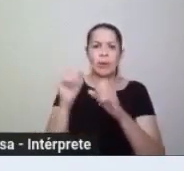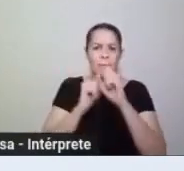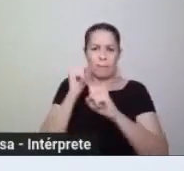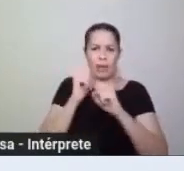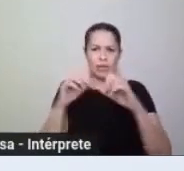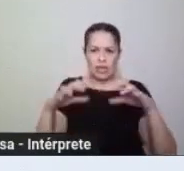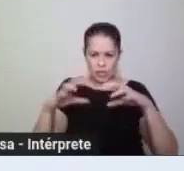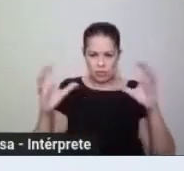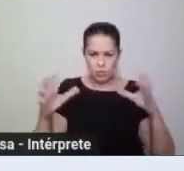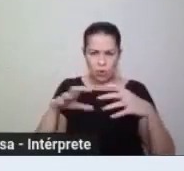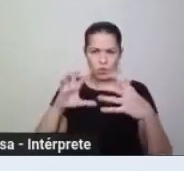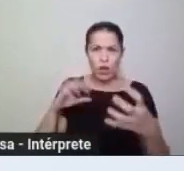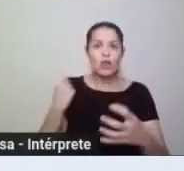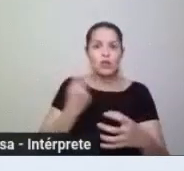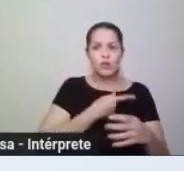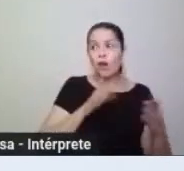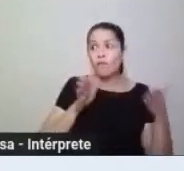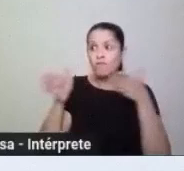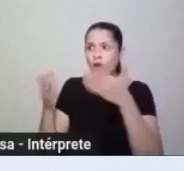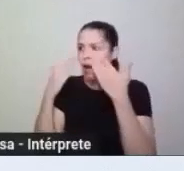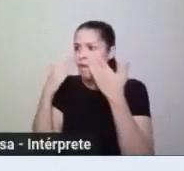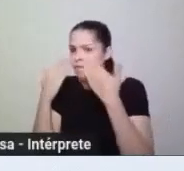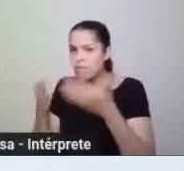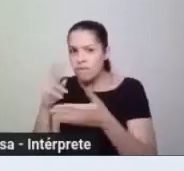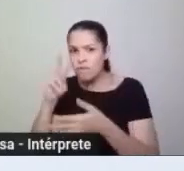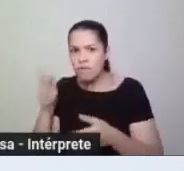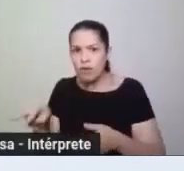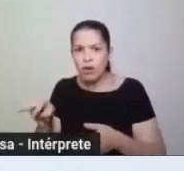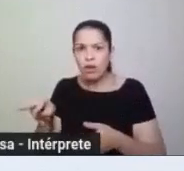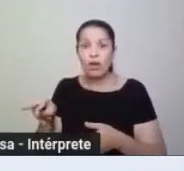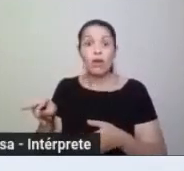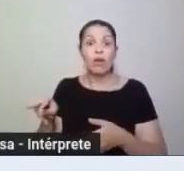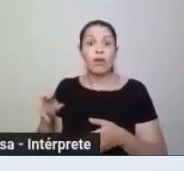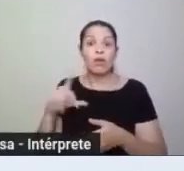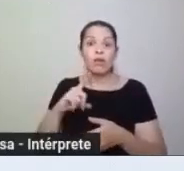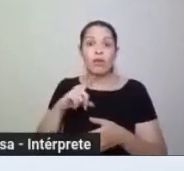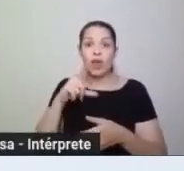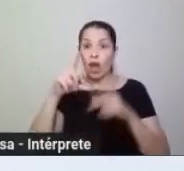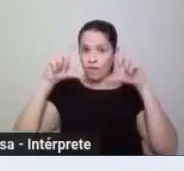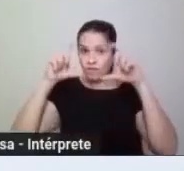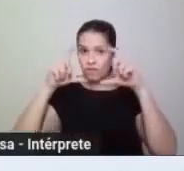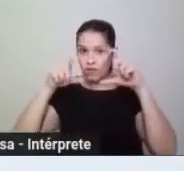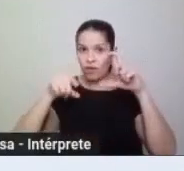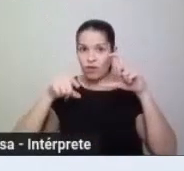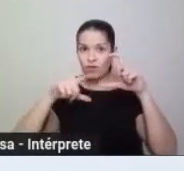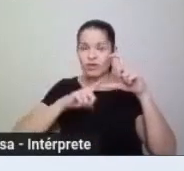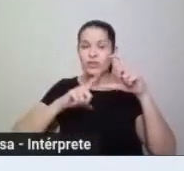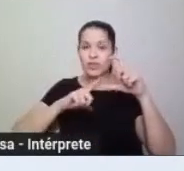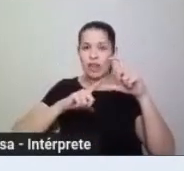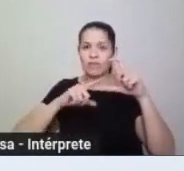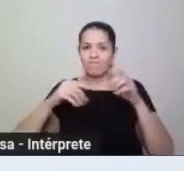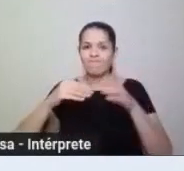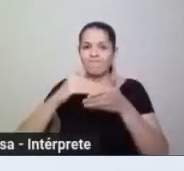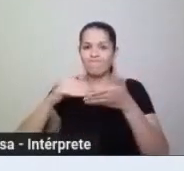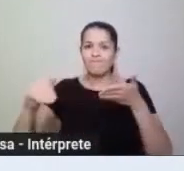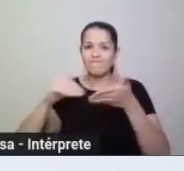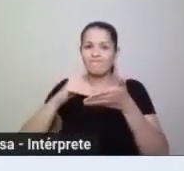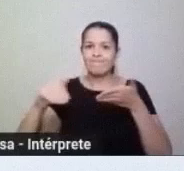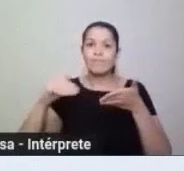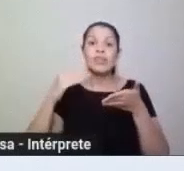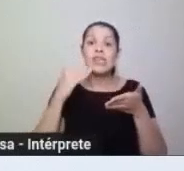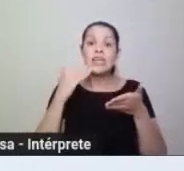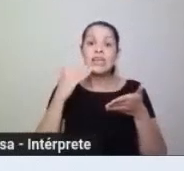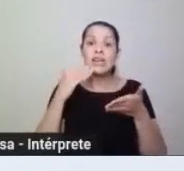gente até foi lá para ver. Aí chegou lá, a gente deparou com ali, ó, a trinca na pista interna. Isso